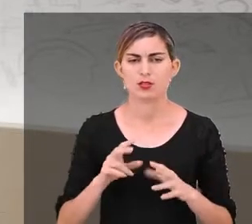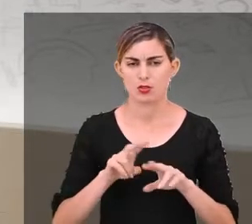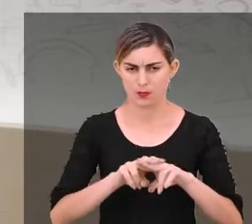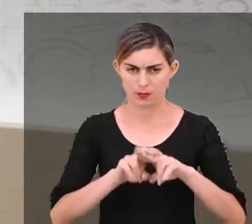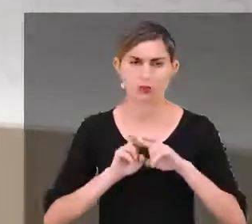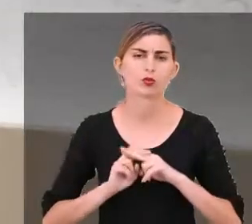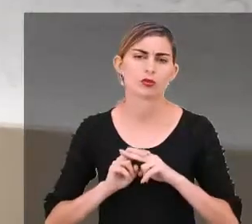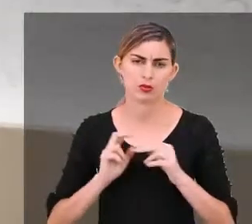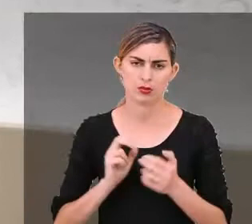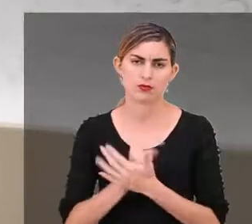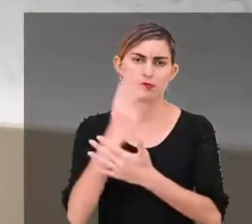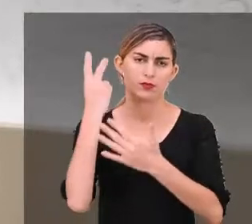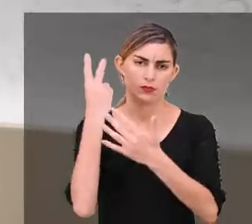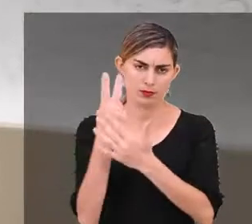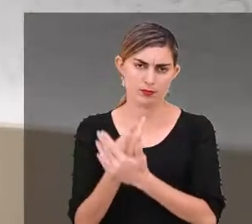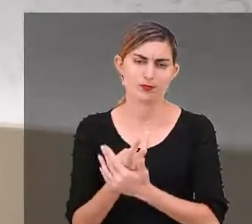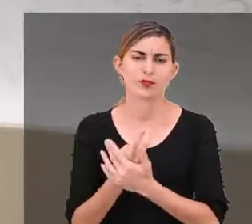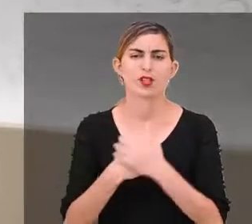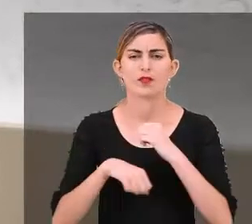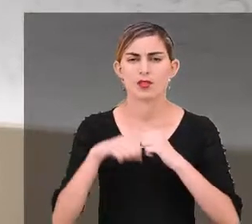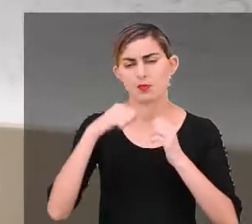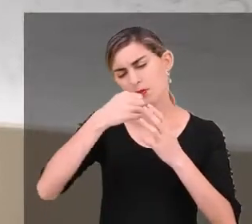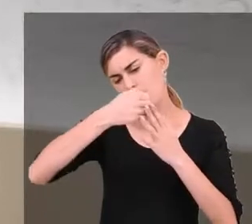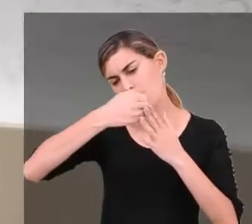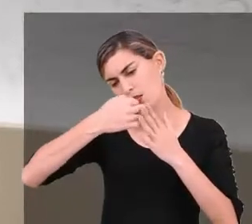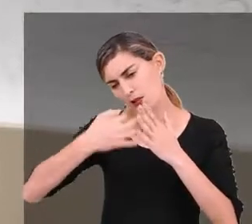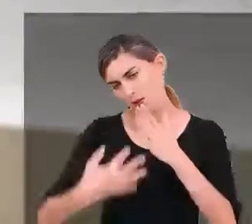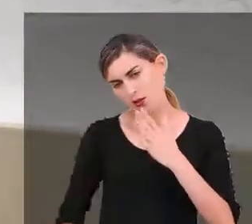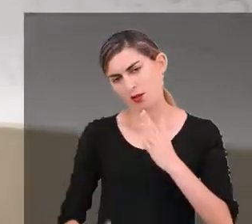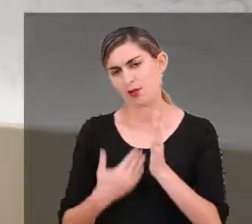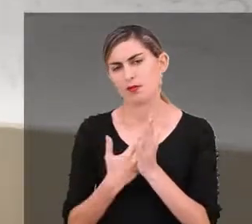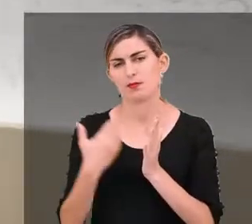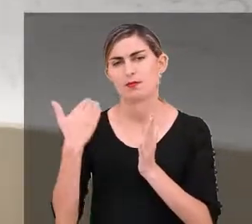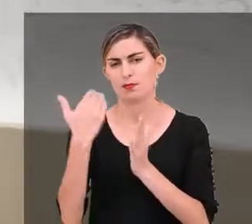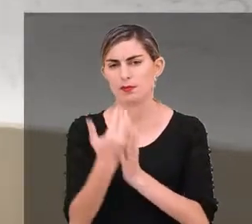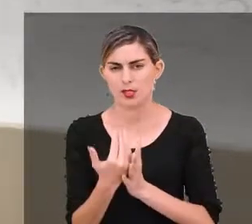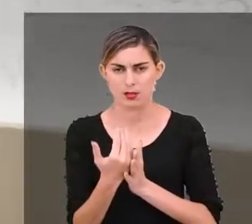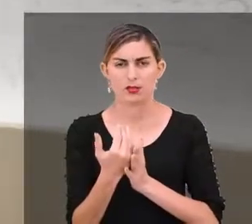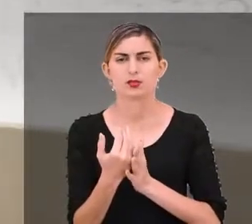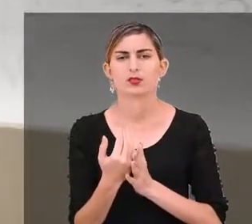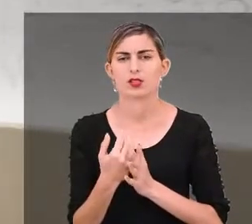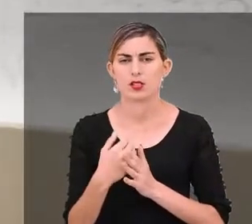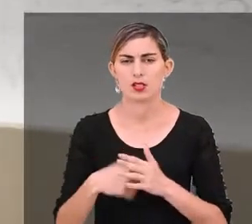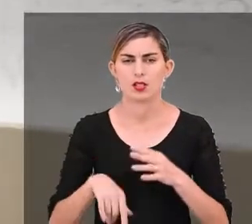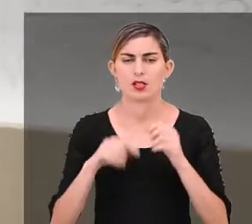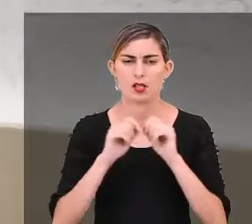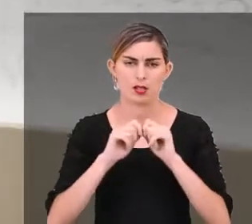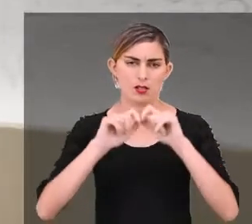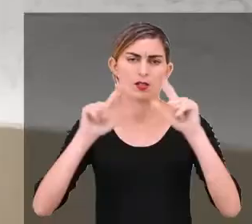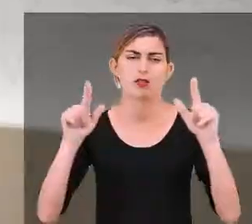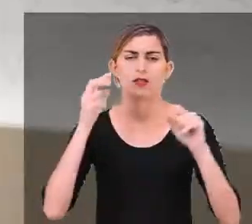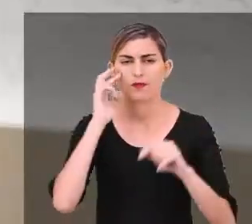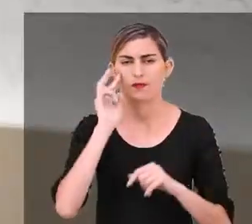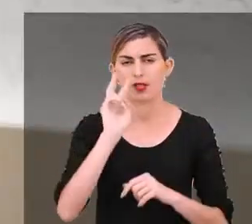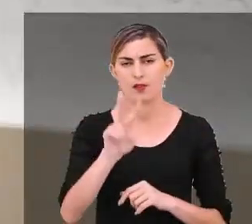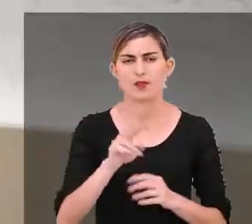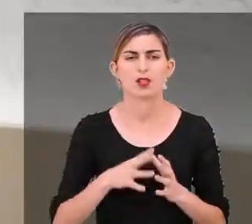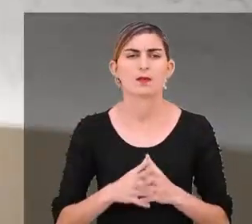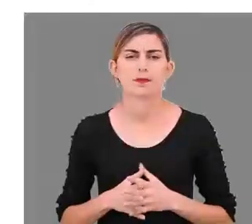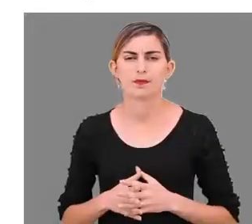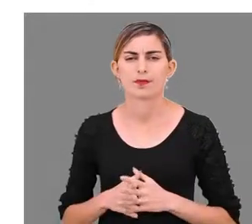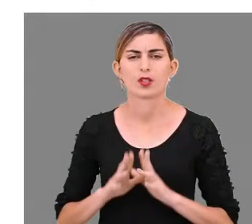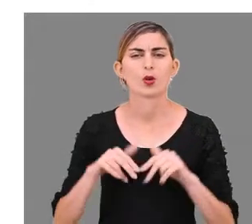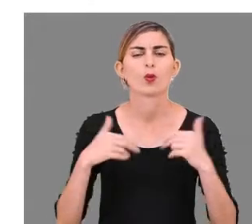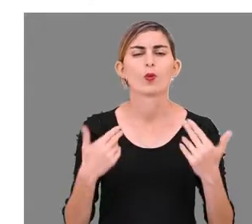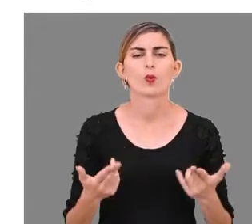Ainda sobre causas de acidentes, vamos destrinchar um pouco mais. Vejamos aqui na tela, acompanhe aí na sua